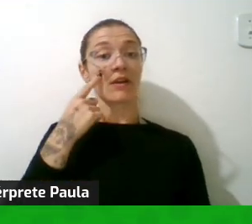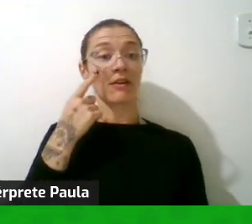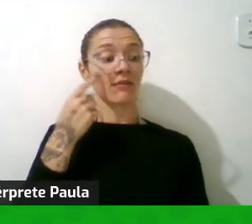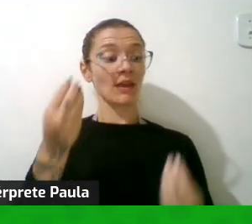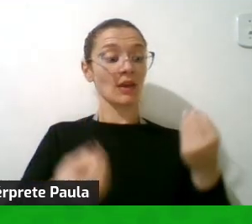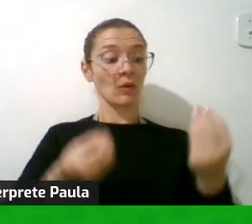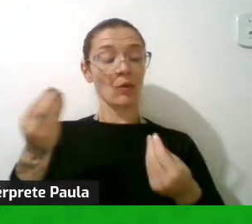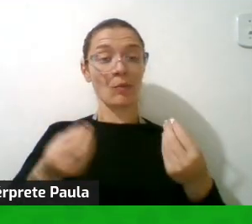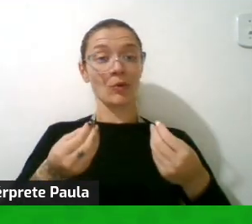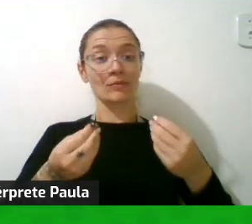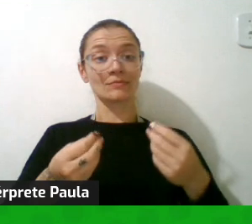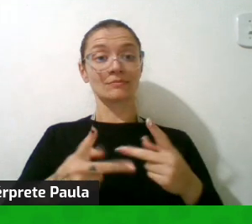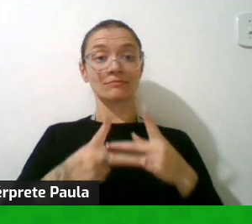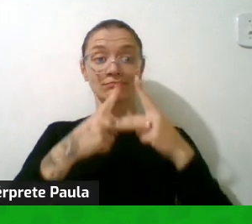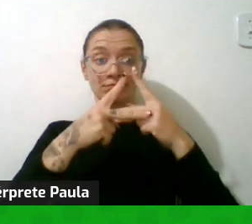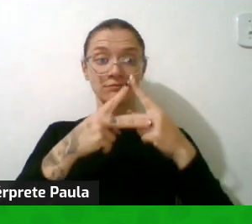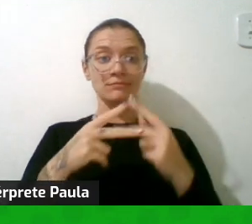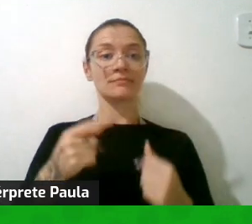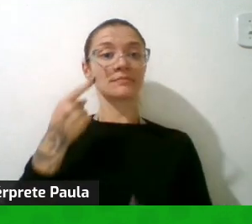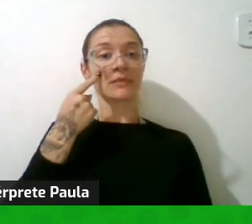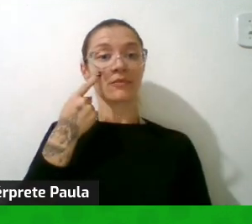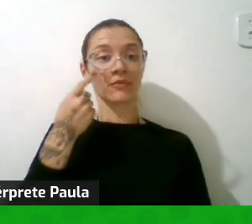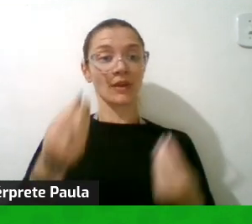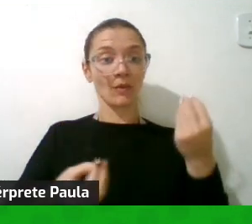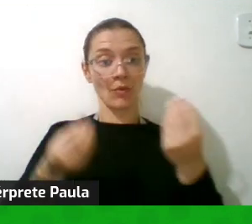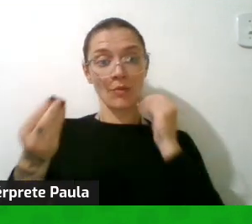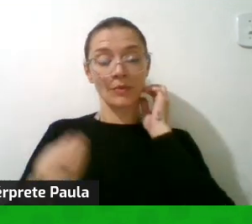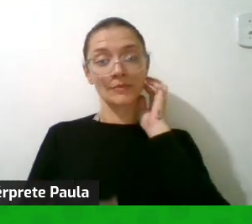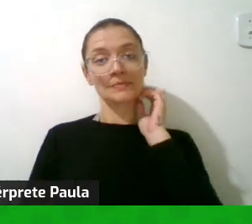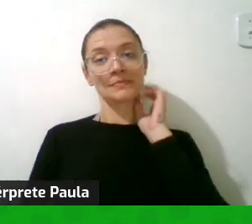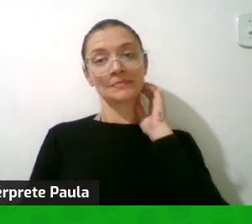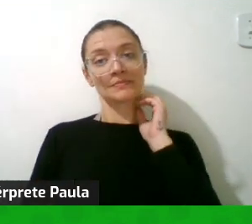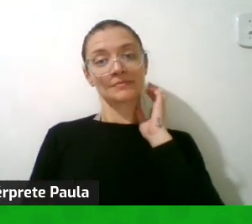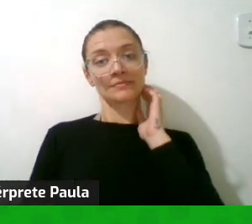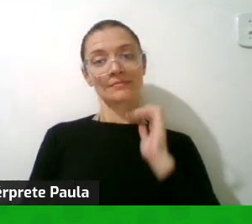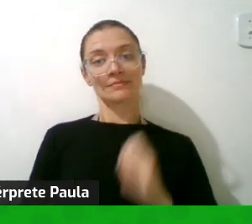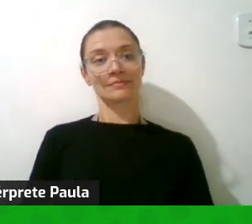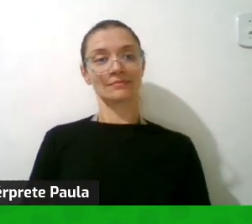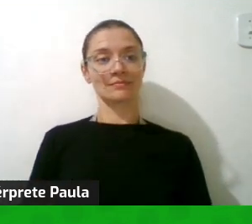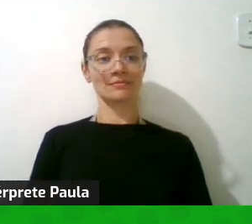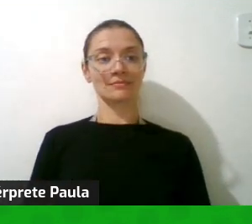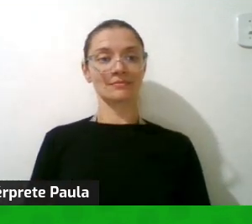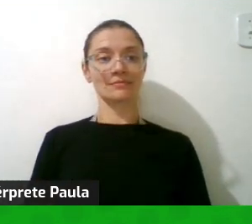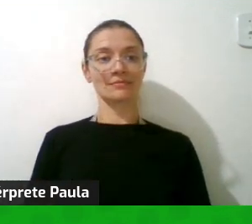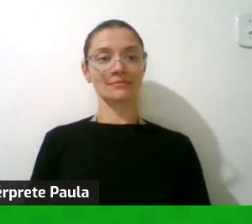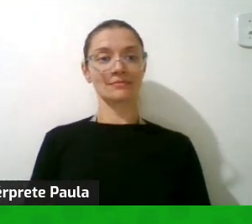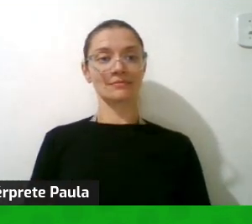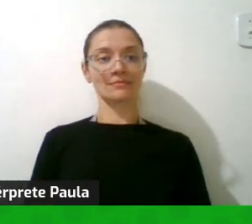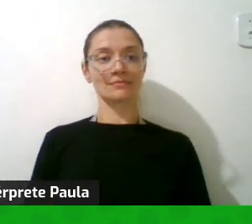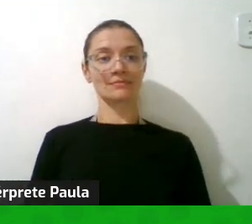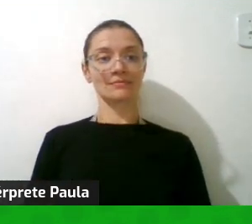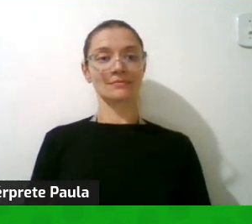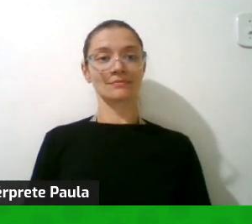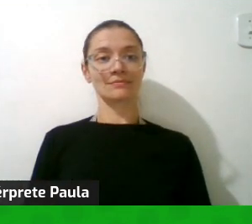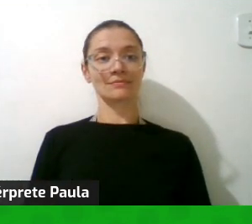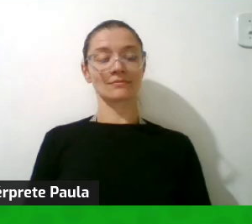vai girando de outro jeito, como for do gosto do freguês, né? Como for da melhor maneira ali, e você